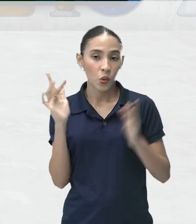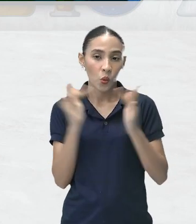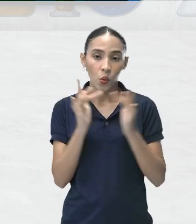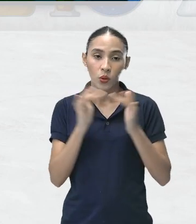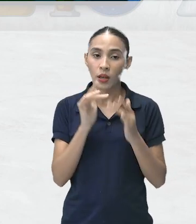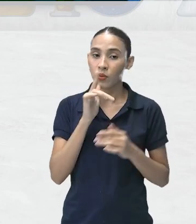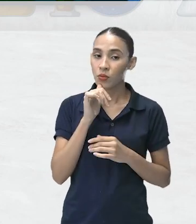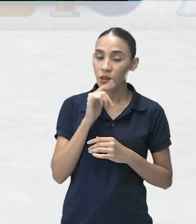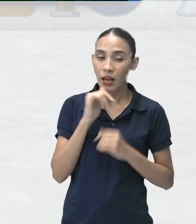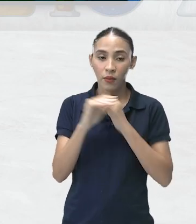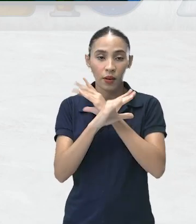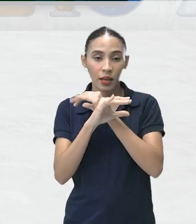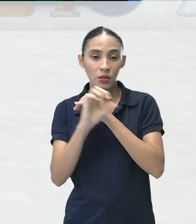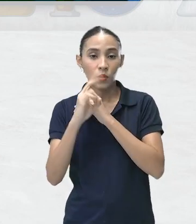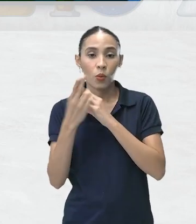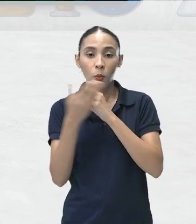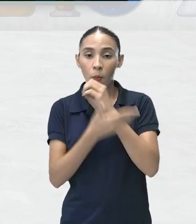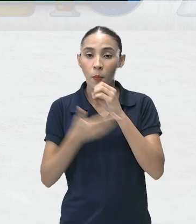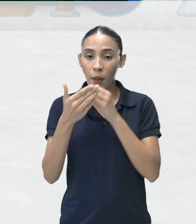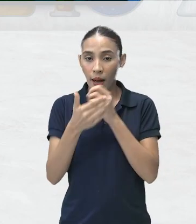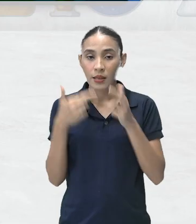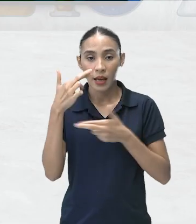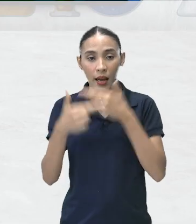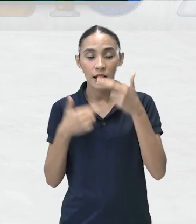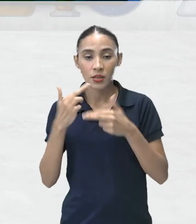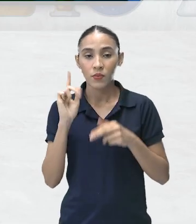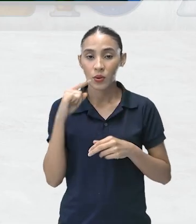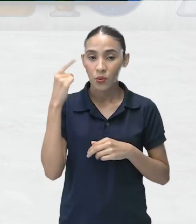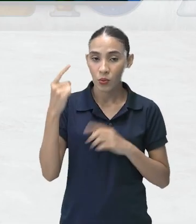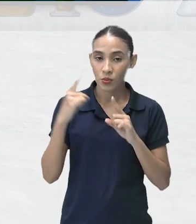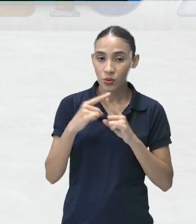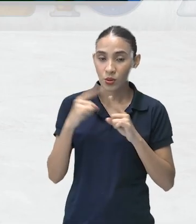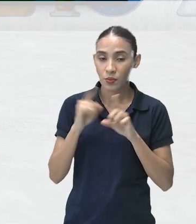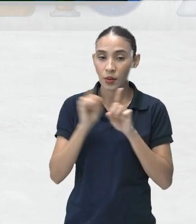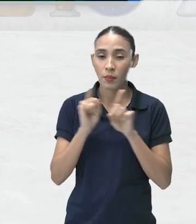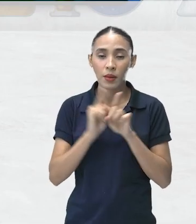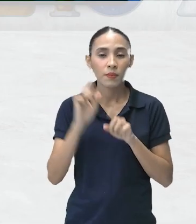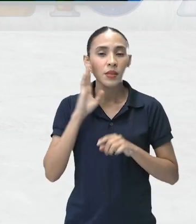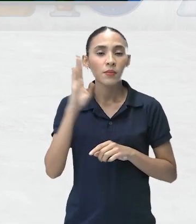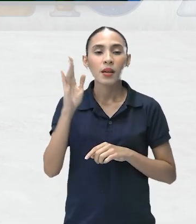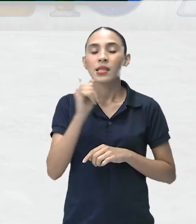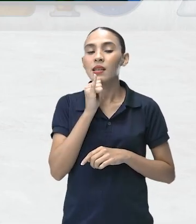ácidos ou bases, e apesar de serem reativos em outras condições, sendo os